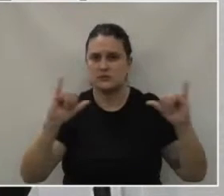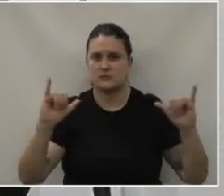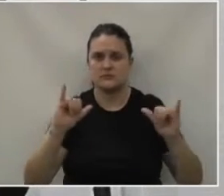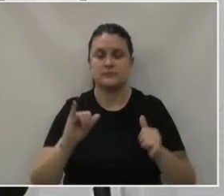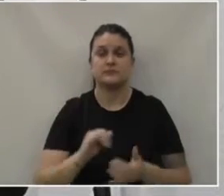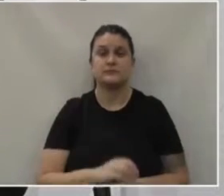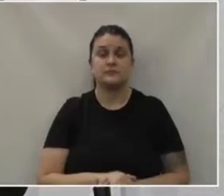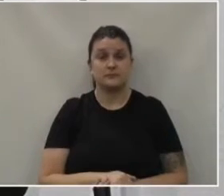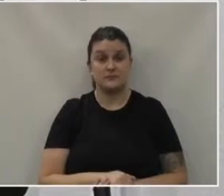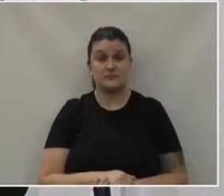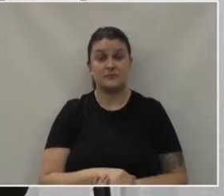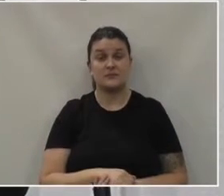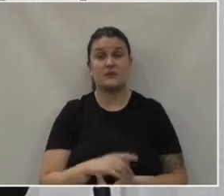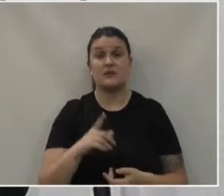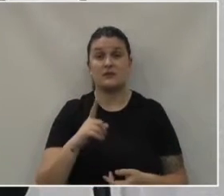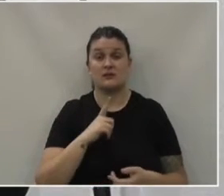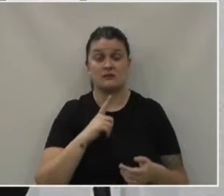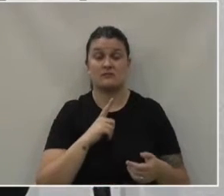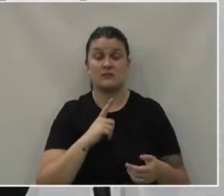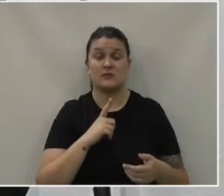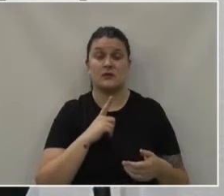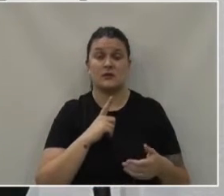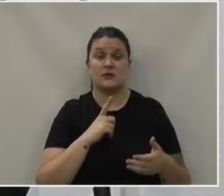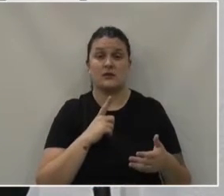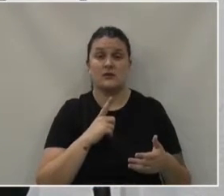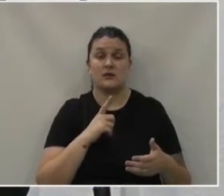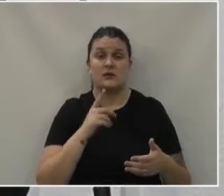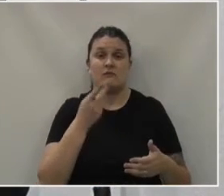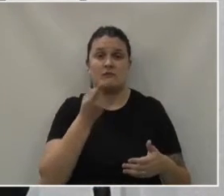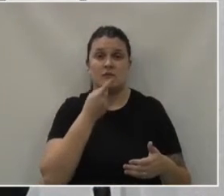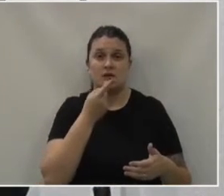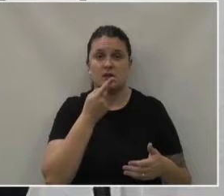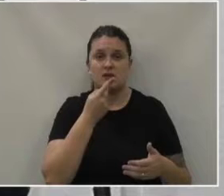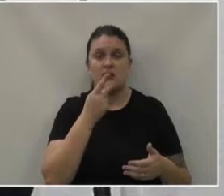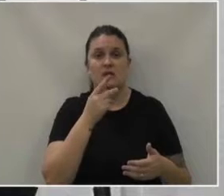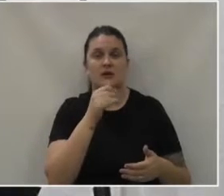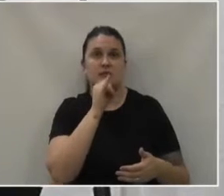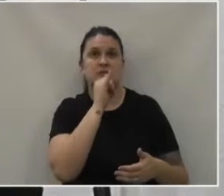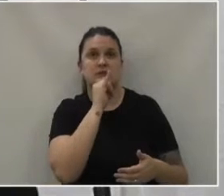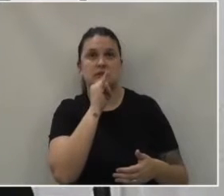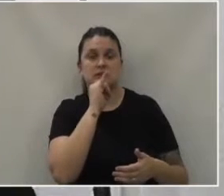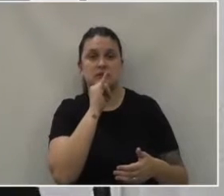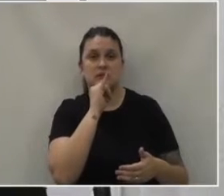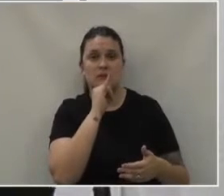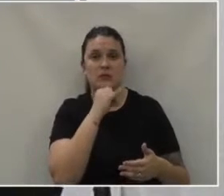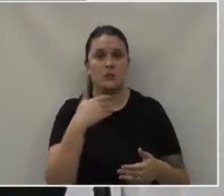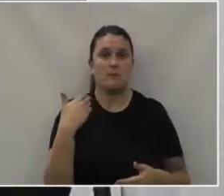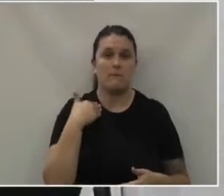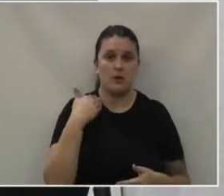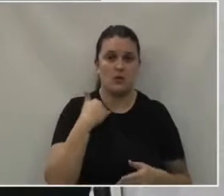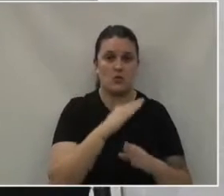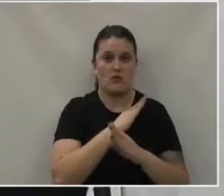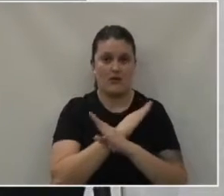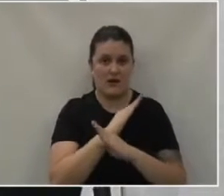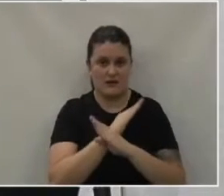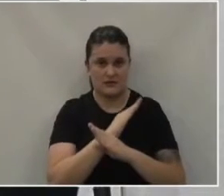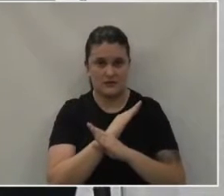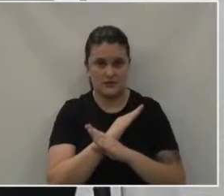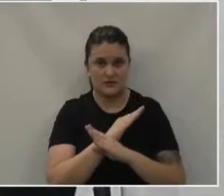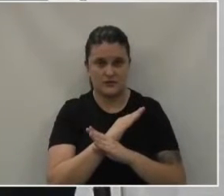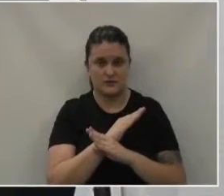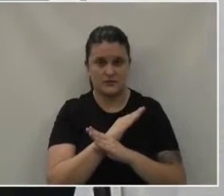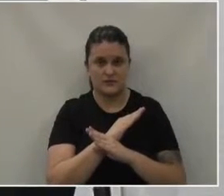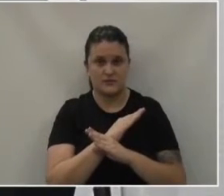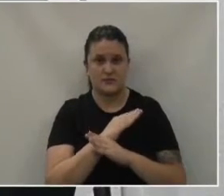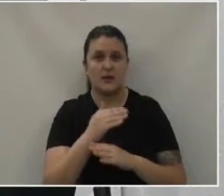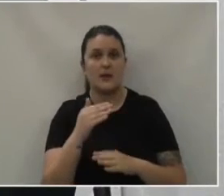o senhor citou, e com bastante propriedade, a questão, um exemplo da Caixa Econômica Federal, bastante feliz esse exemplo,